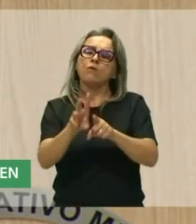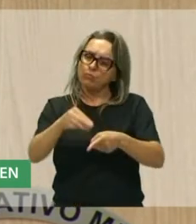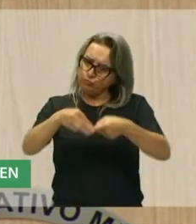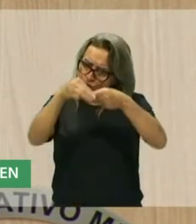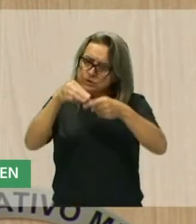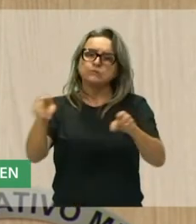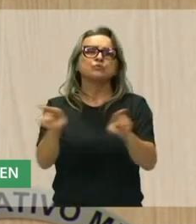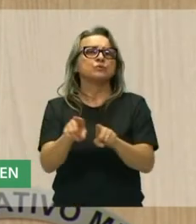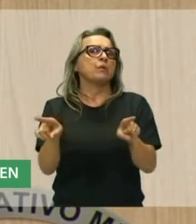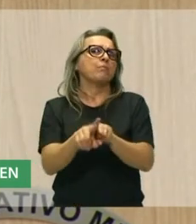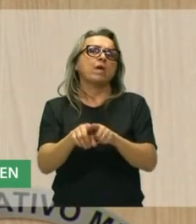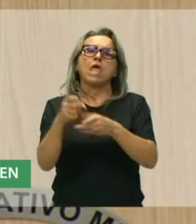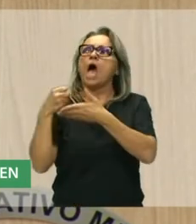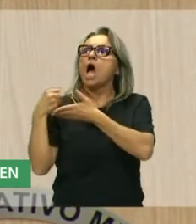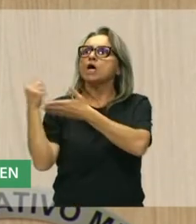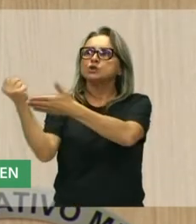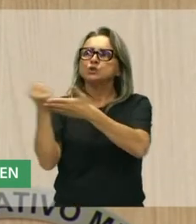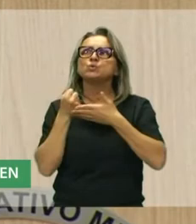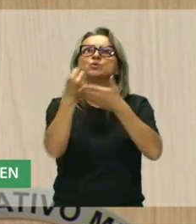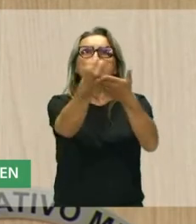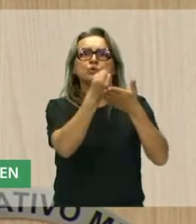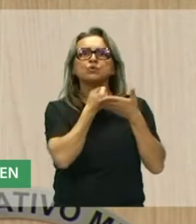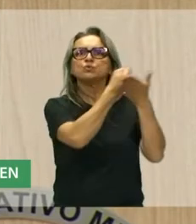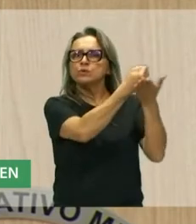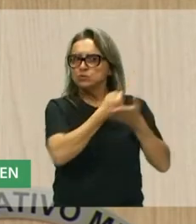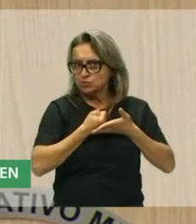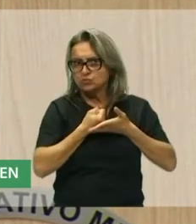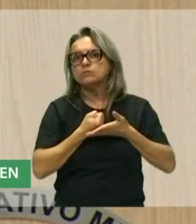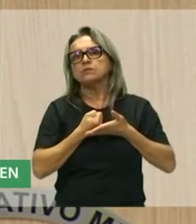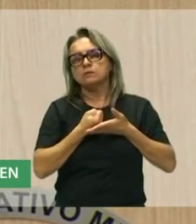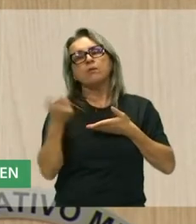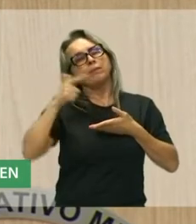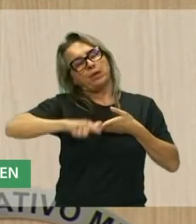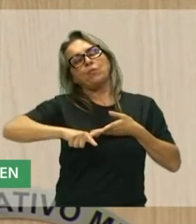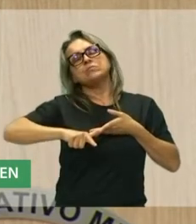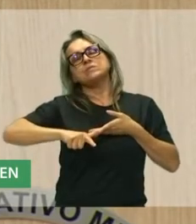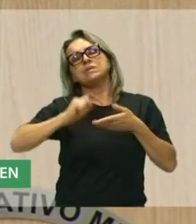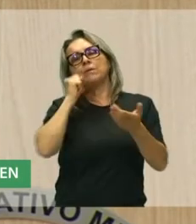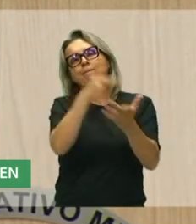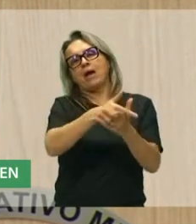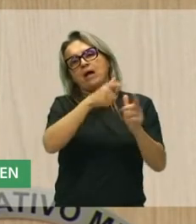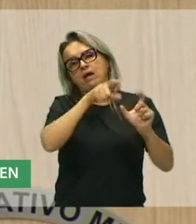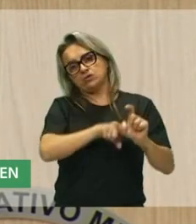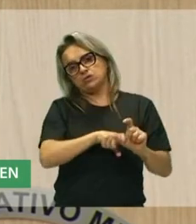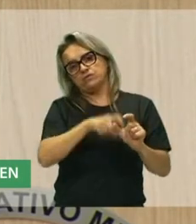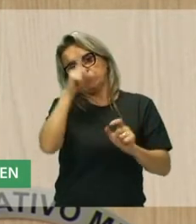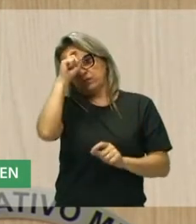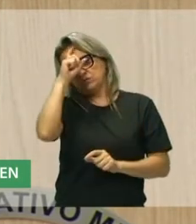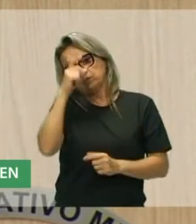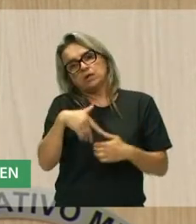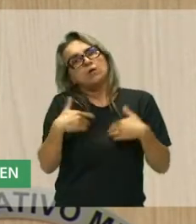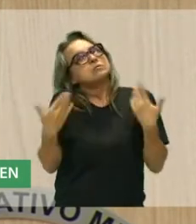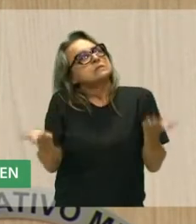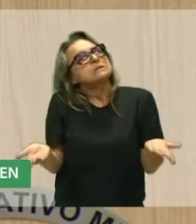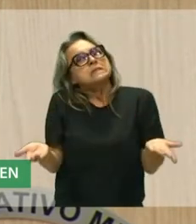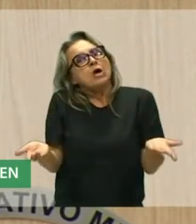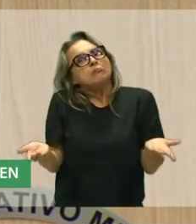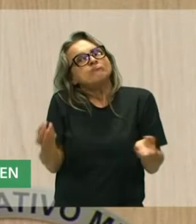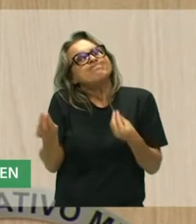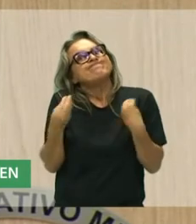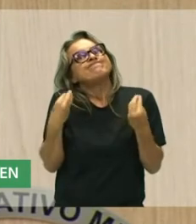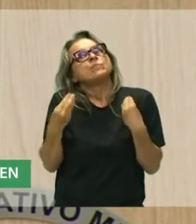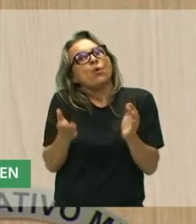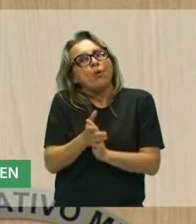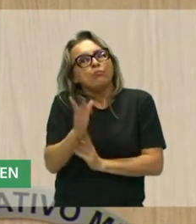isso, esse déficit seja suprido. Não tem outro jeito, senão nós vamos acabar tendo cada vez